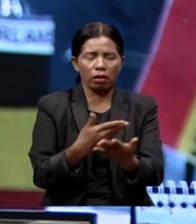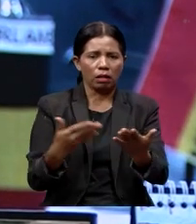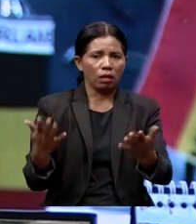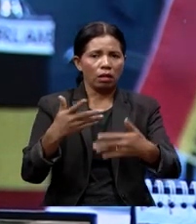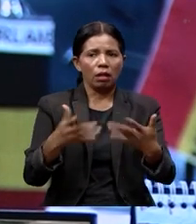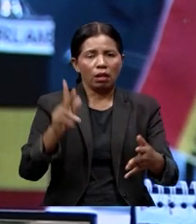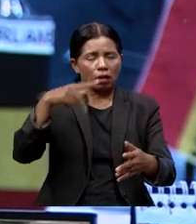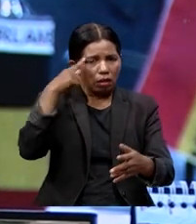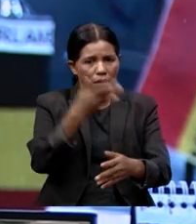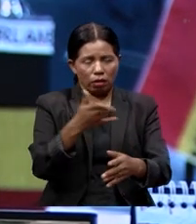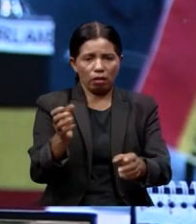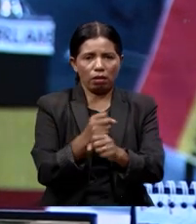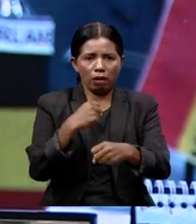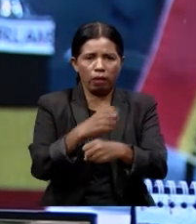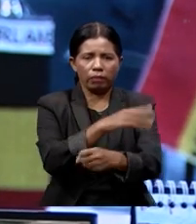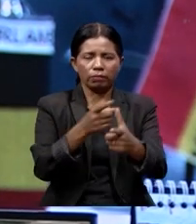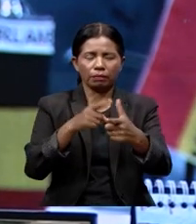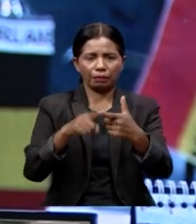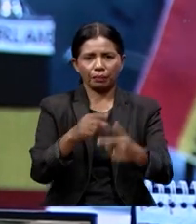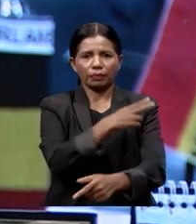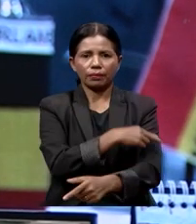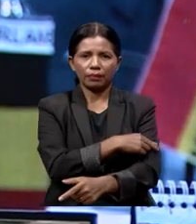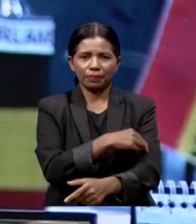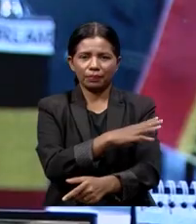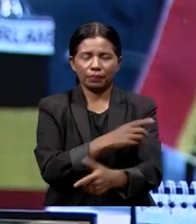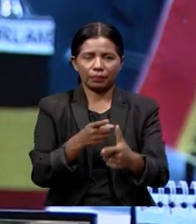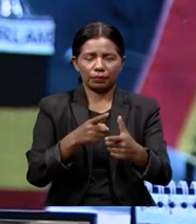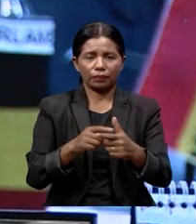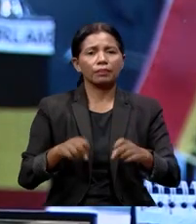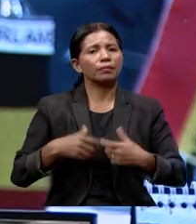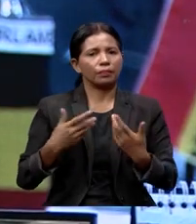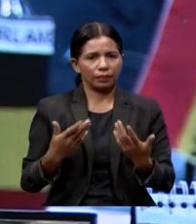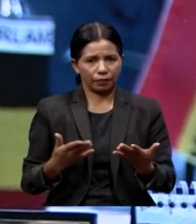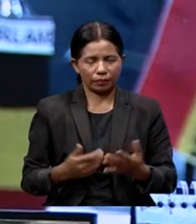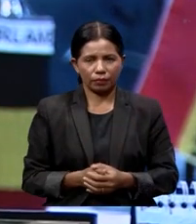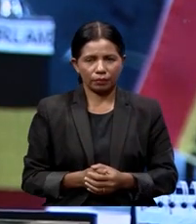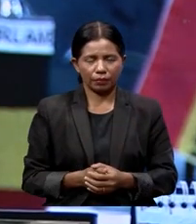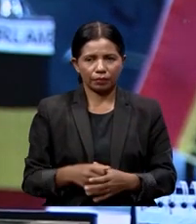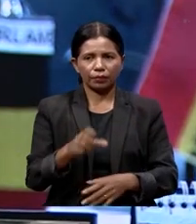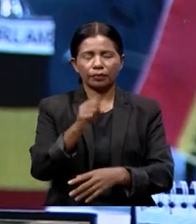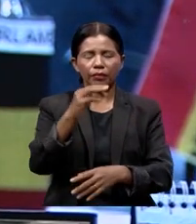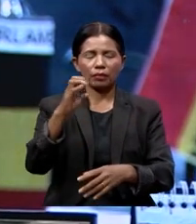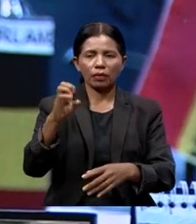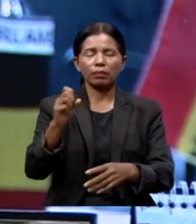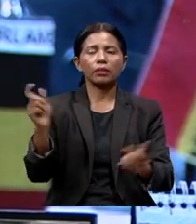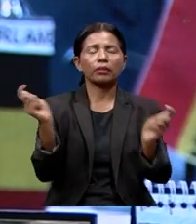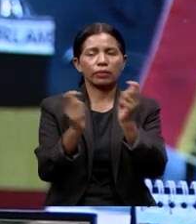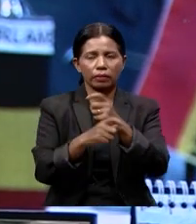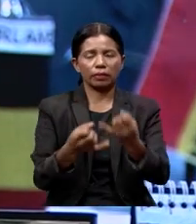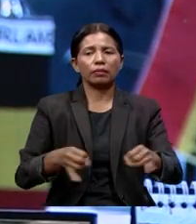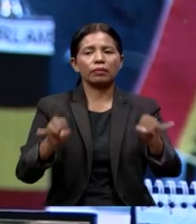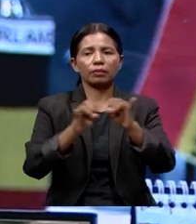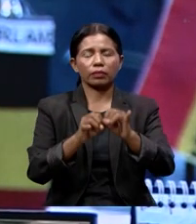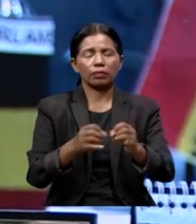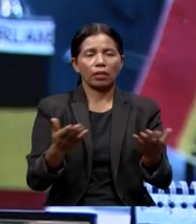politika mak ita buat ser hal hospital ita nem mak estado nian ria gente laia ne halusa. Sames troca para o Instituto, nem a solução aqui